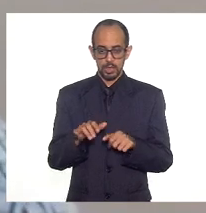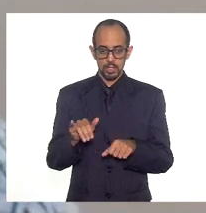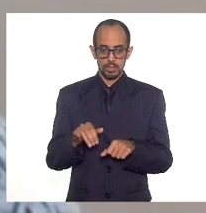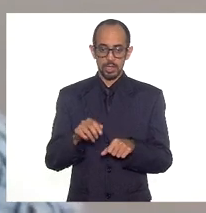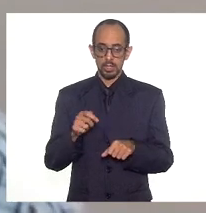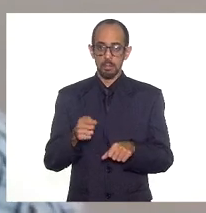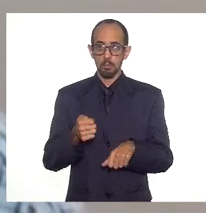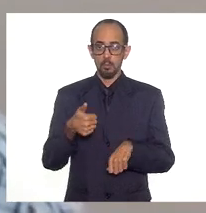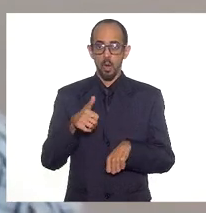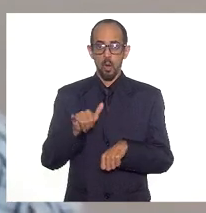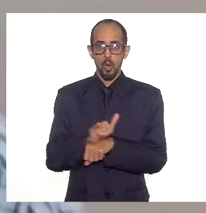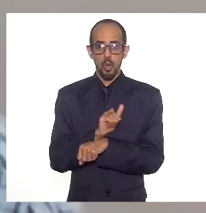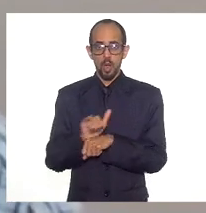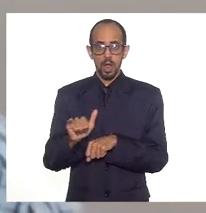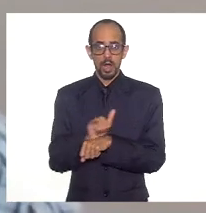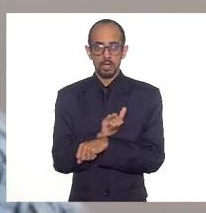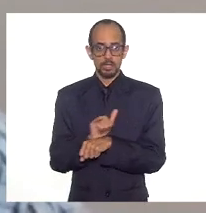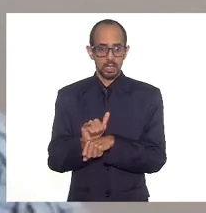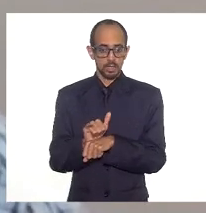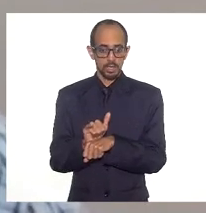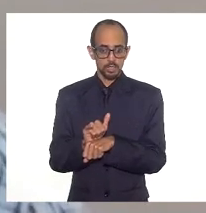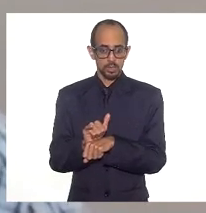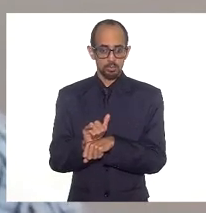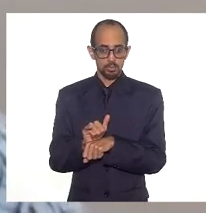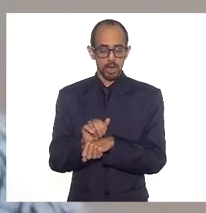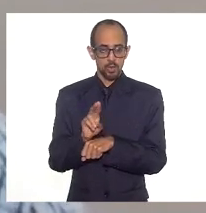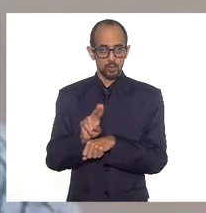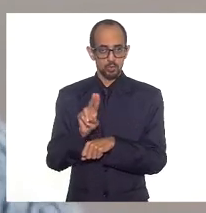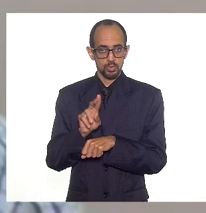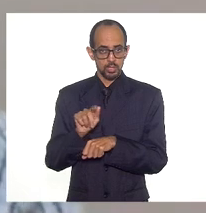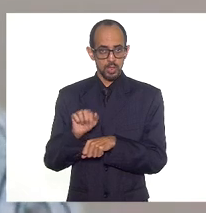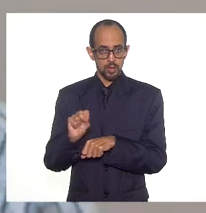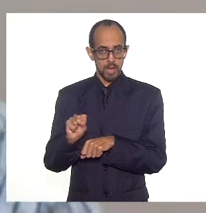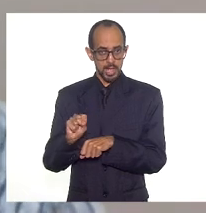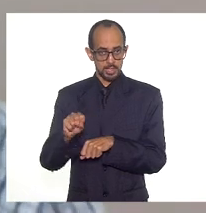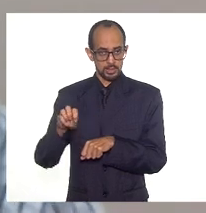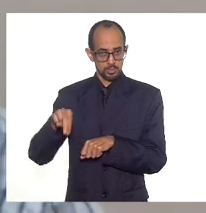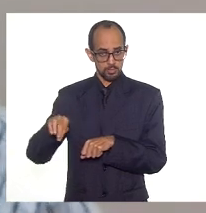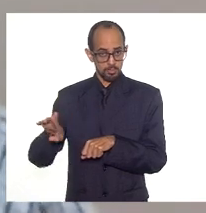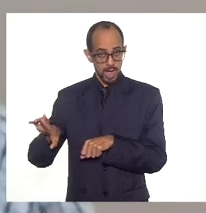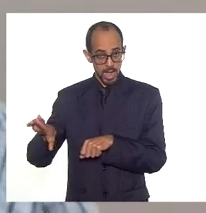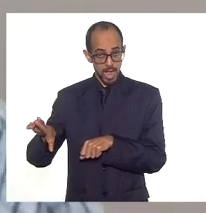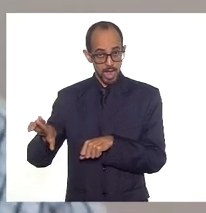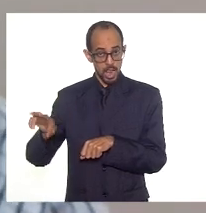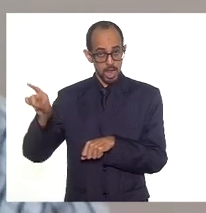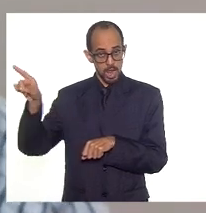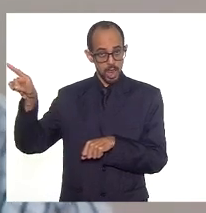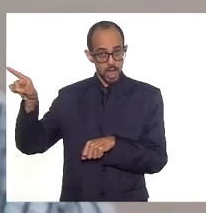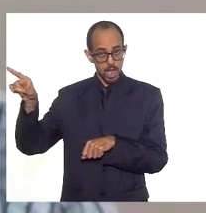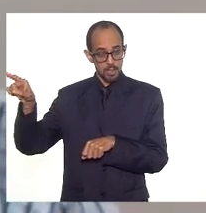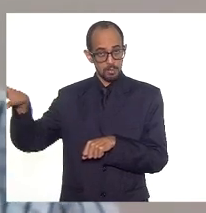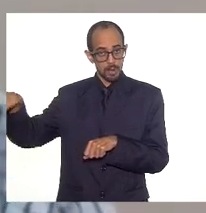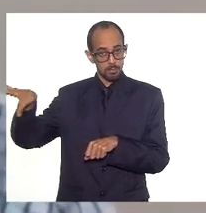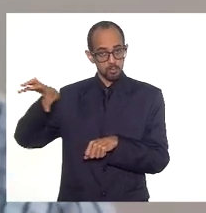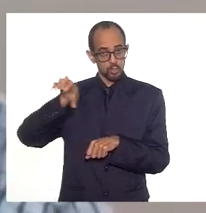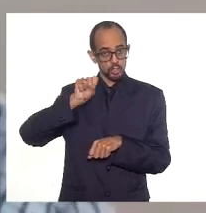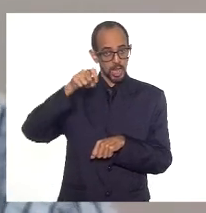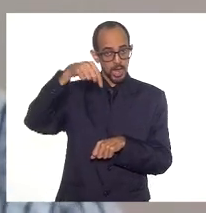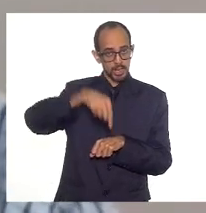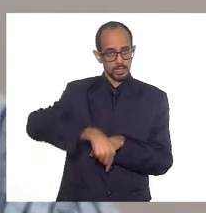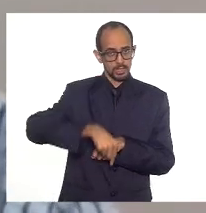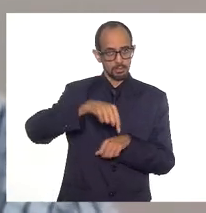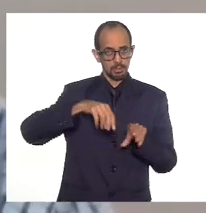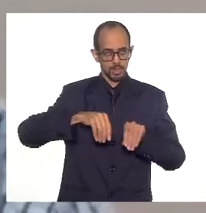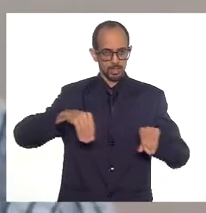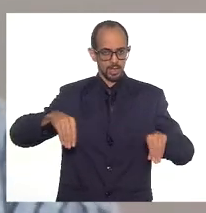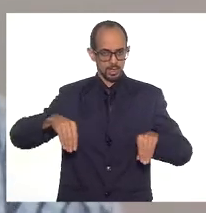o gás de alto mar, quer dizer, para a terra. Mas, enfim, quer dizer, nós ainda vamos ter, e se por um lado, quer dizer, você tem